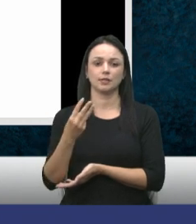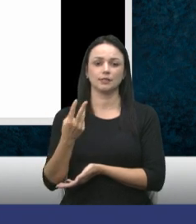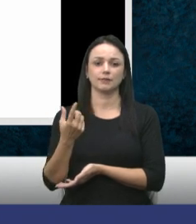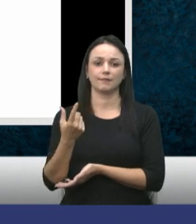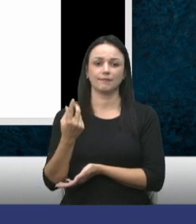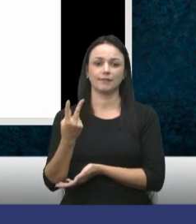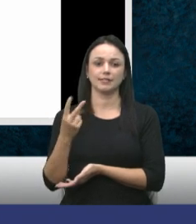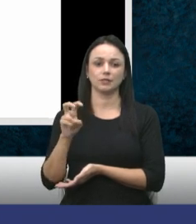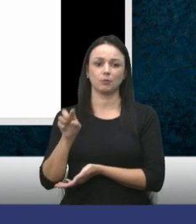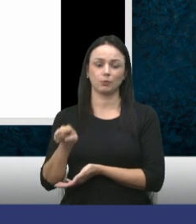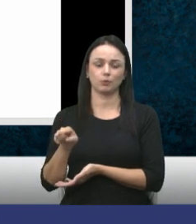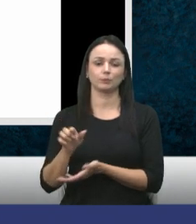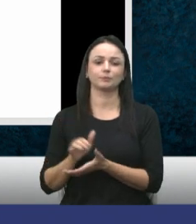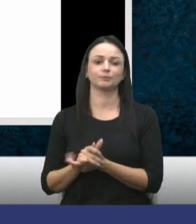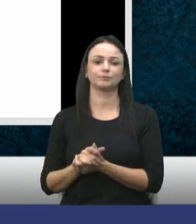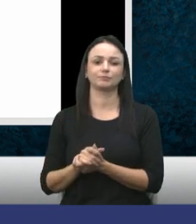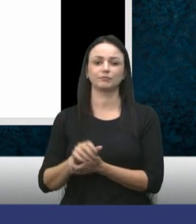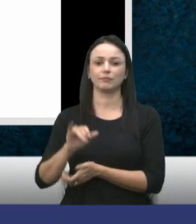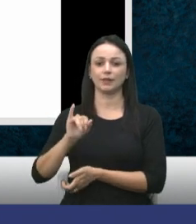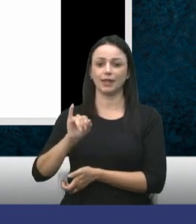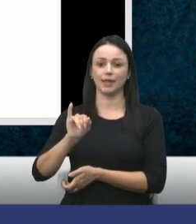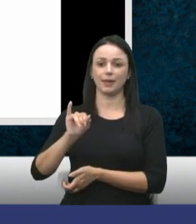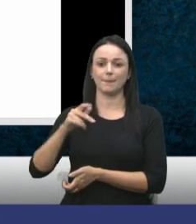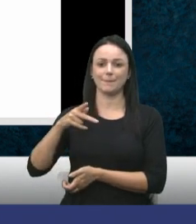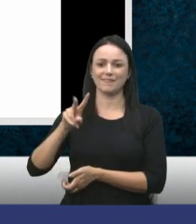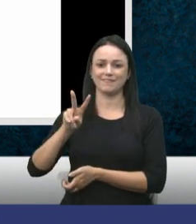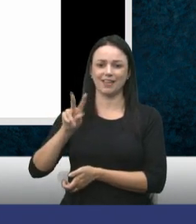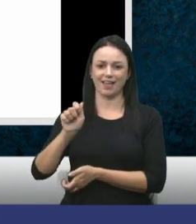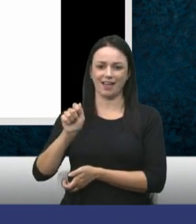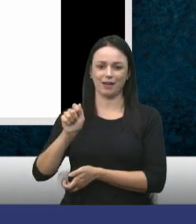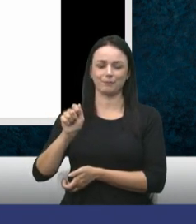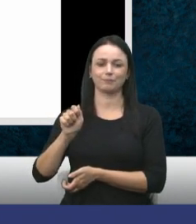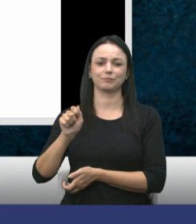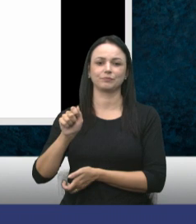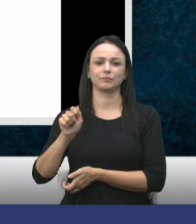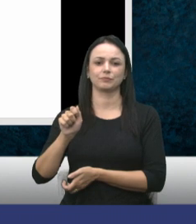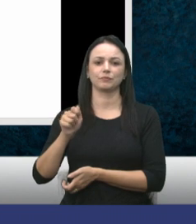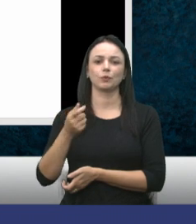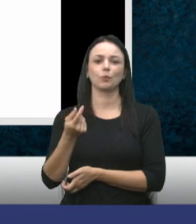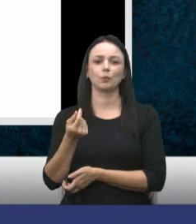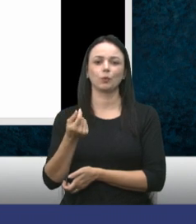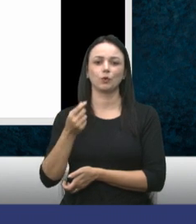91.325.000. IPVA, a receita foi de